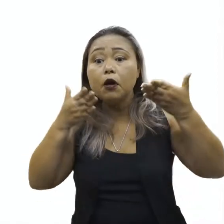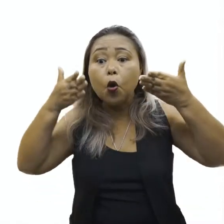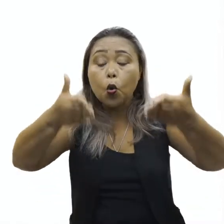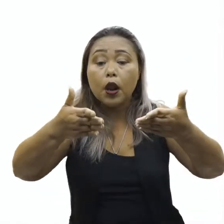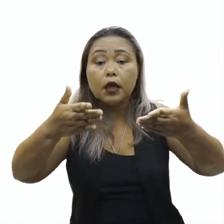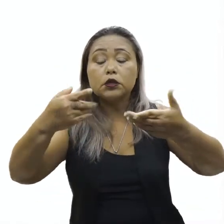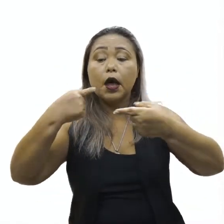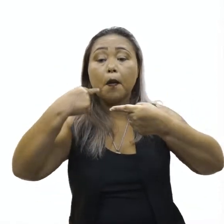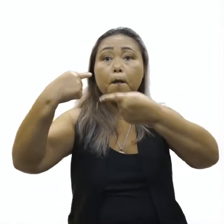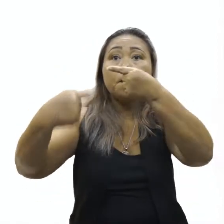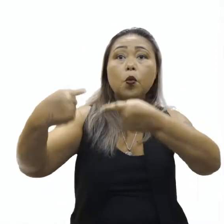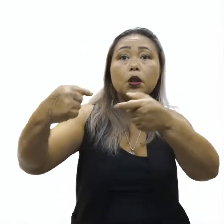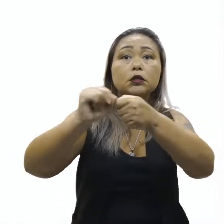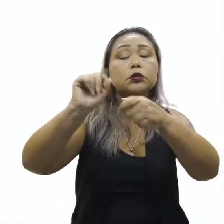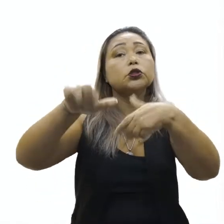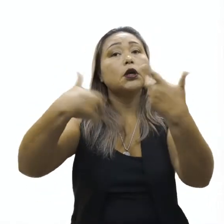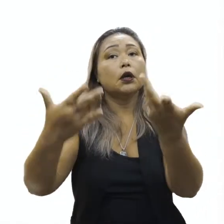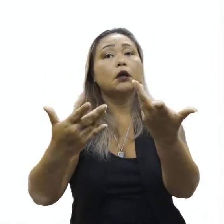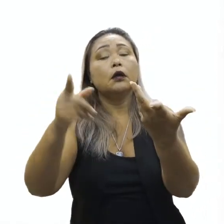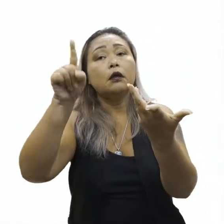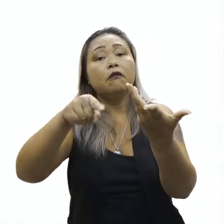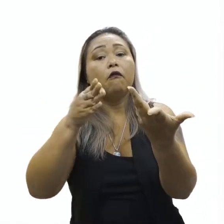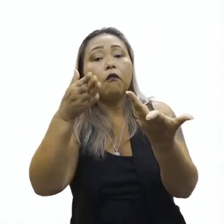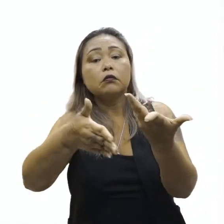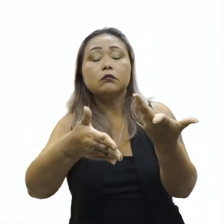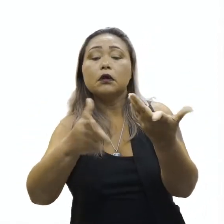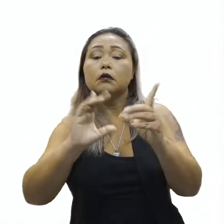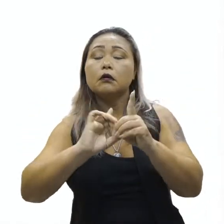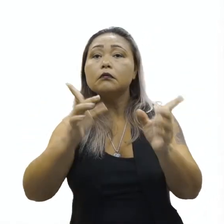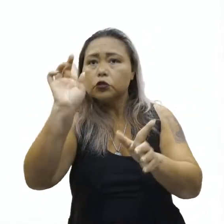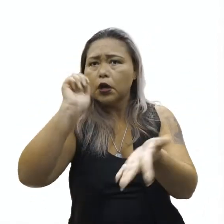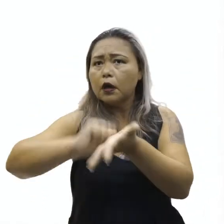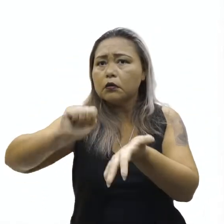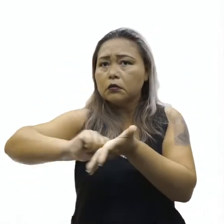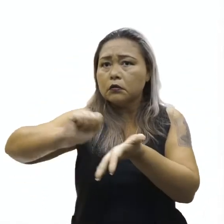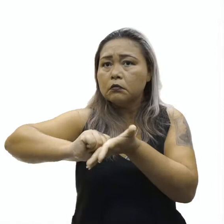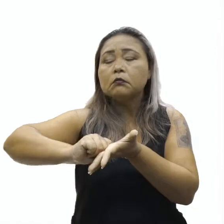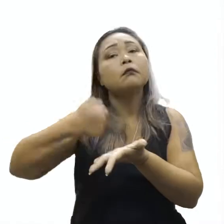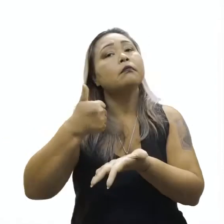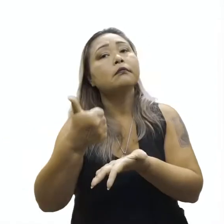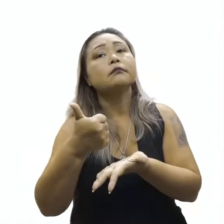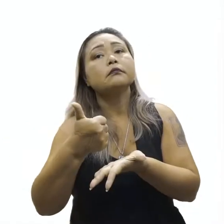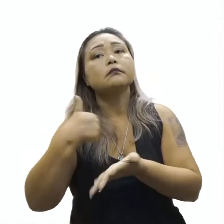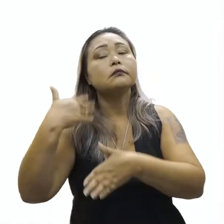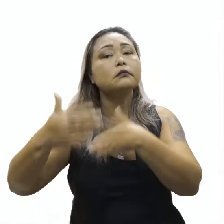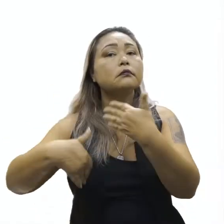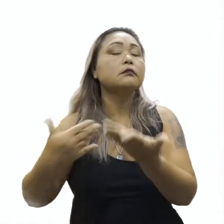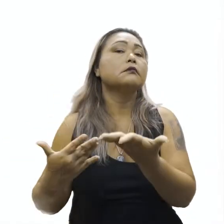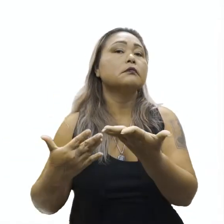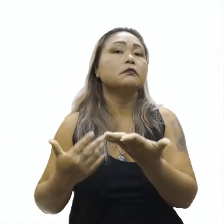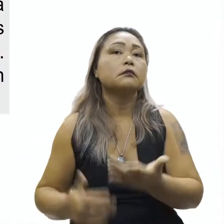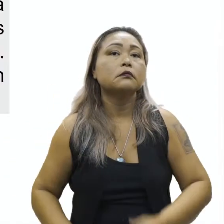de democracia. Beleza? Anotaram aí? Muito bem. Vamos para frente então.